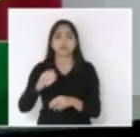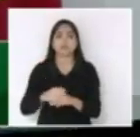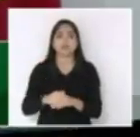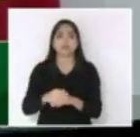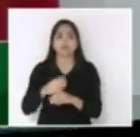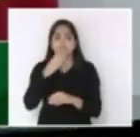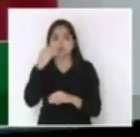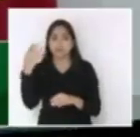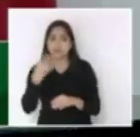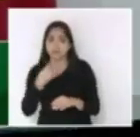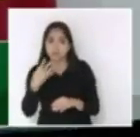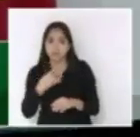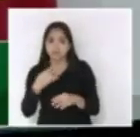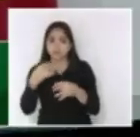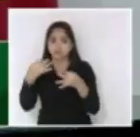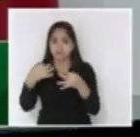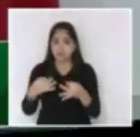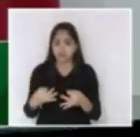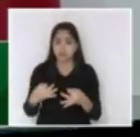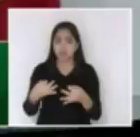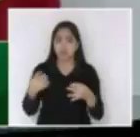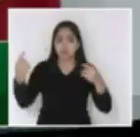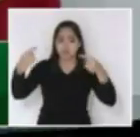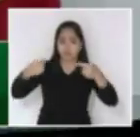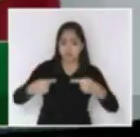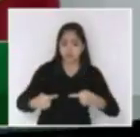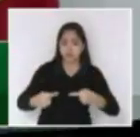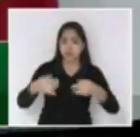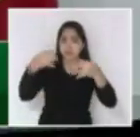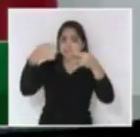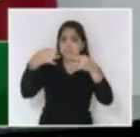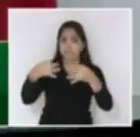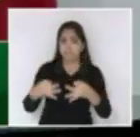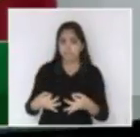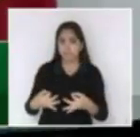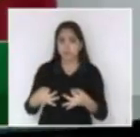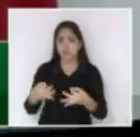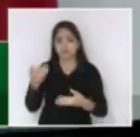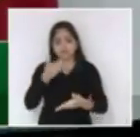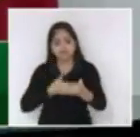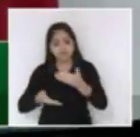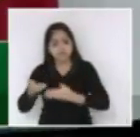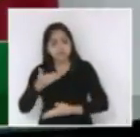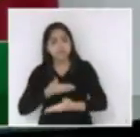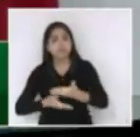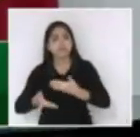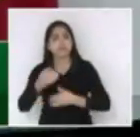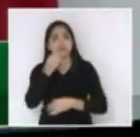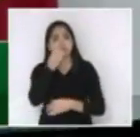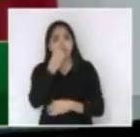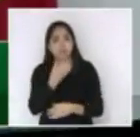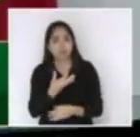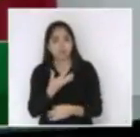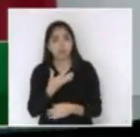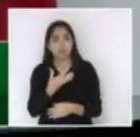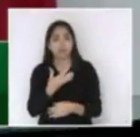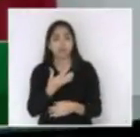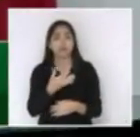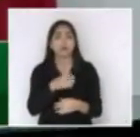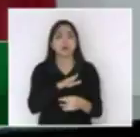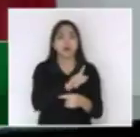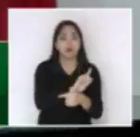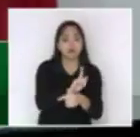corrige. Portanto, a oposição racional, a oposição proativa, ela é bem-vinda à gestão